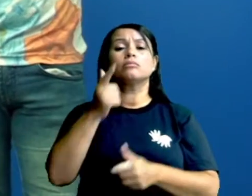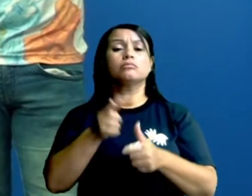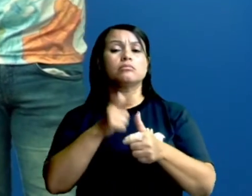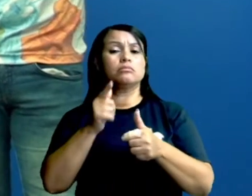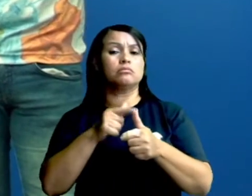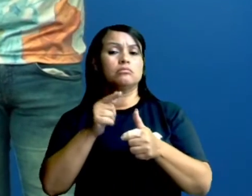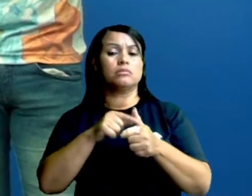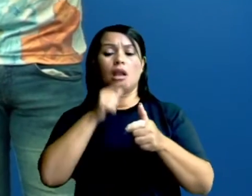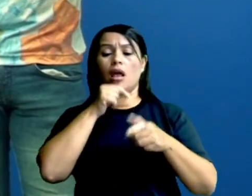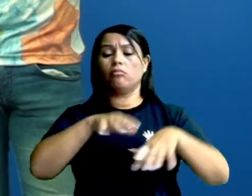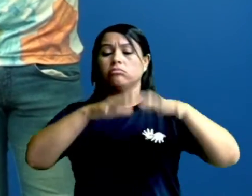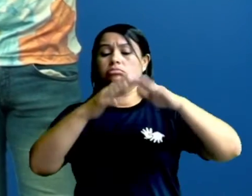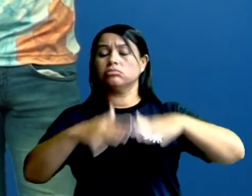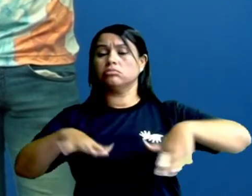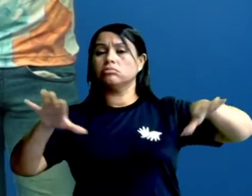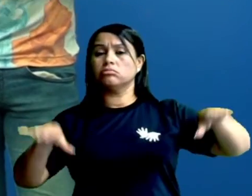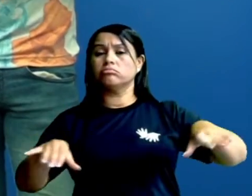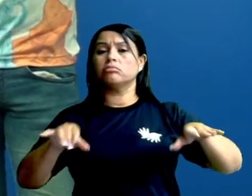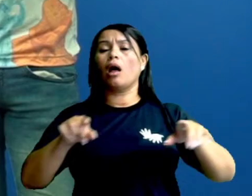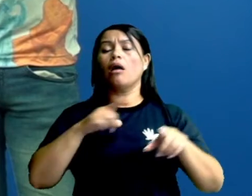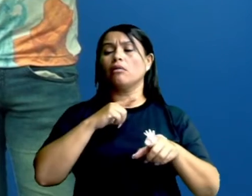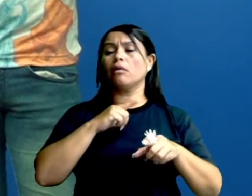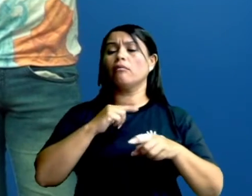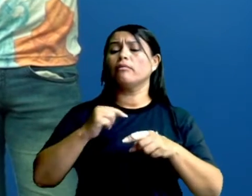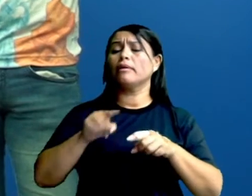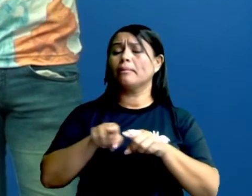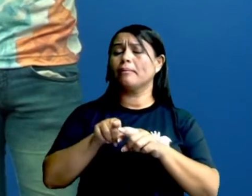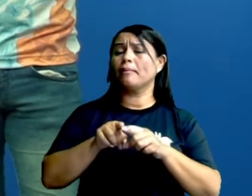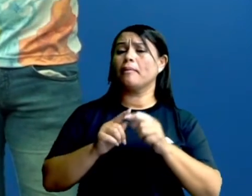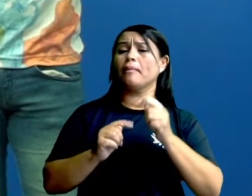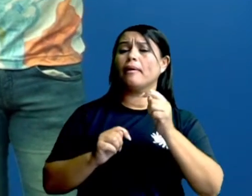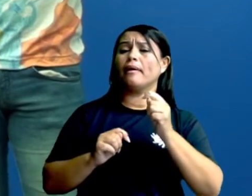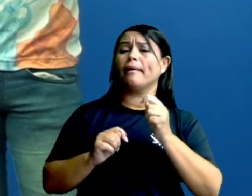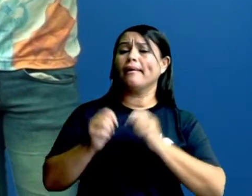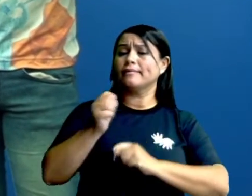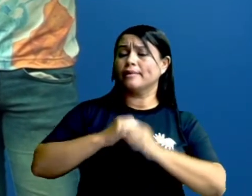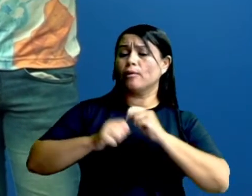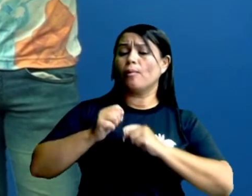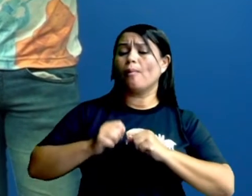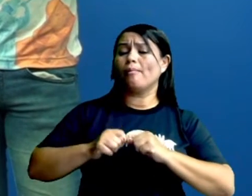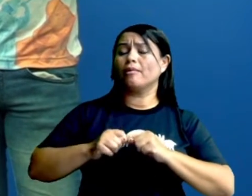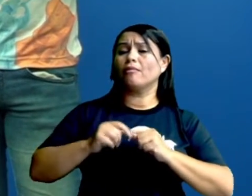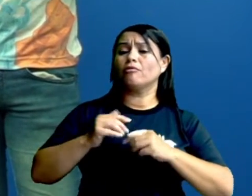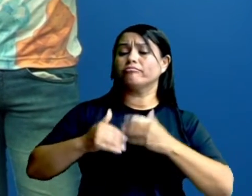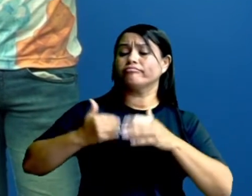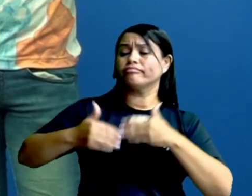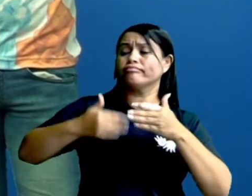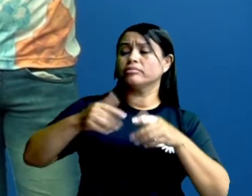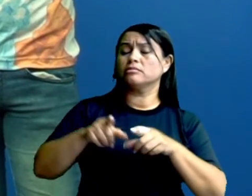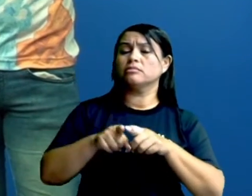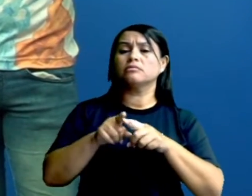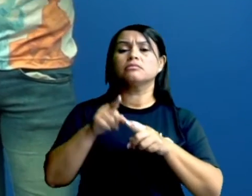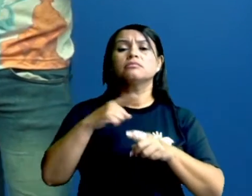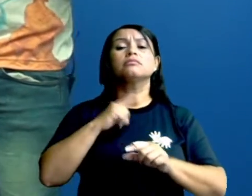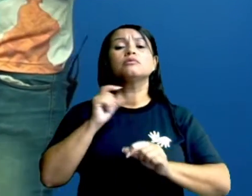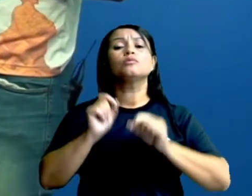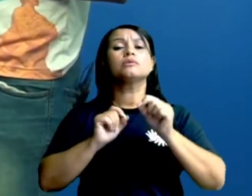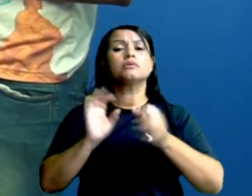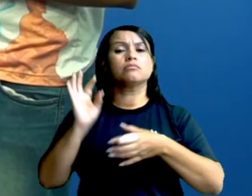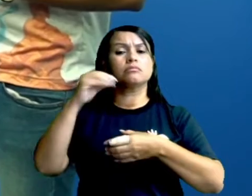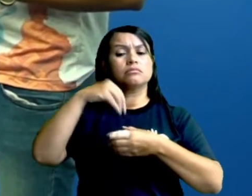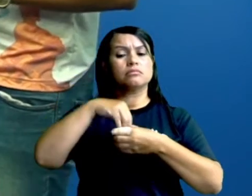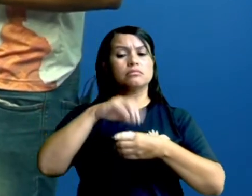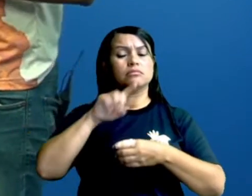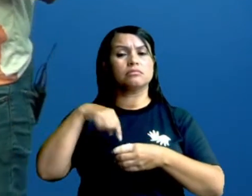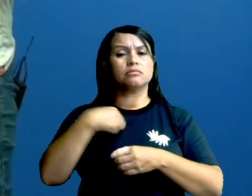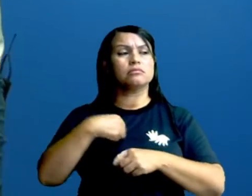passo que as atividades econômicas foram se desenvolvendo, você tem a penetração, né, do contexto do povoamento no interior do nosso